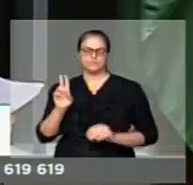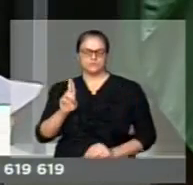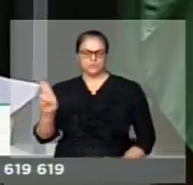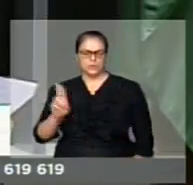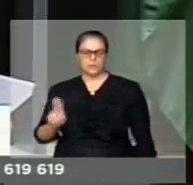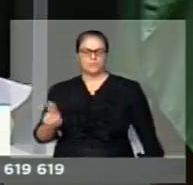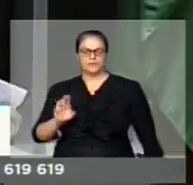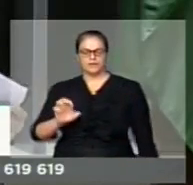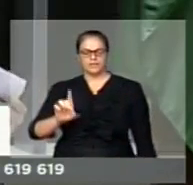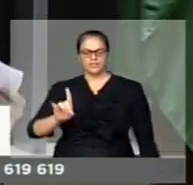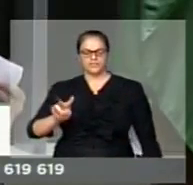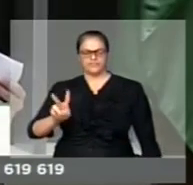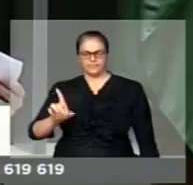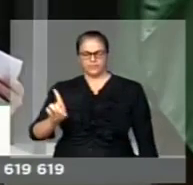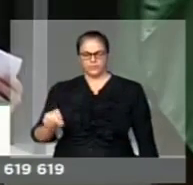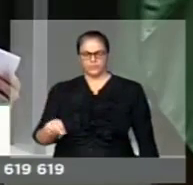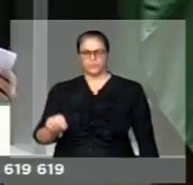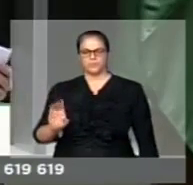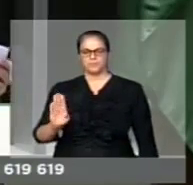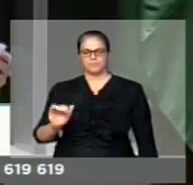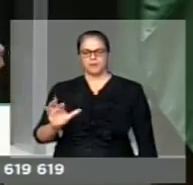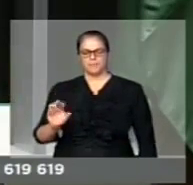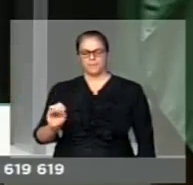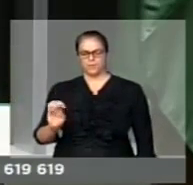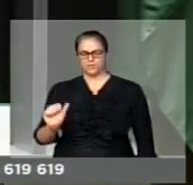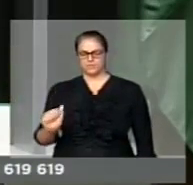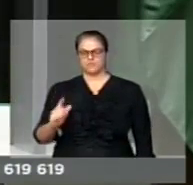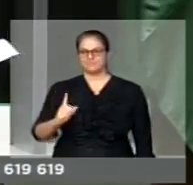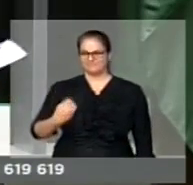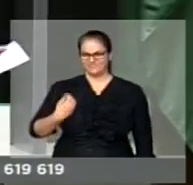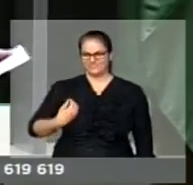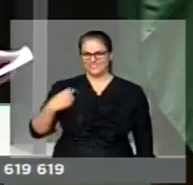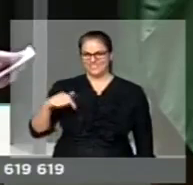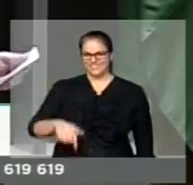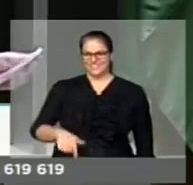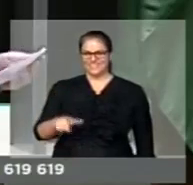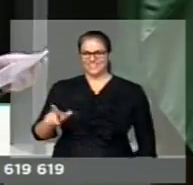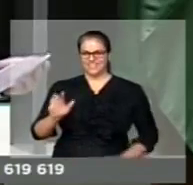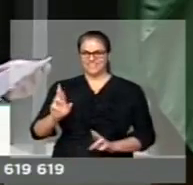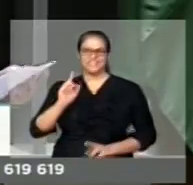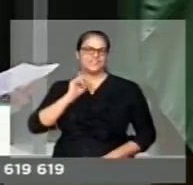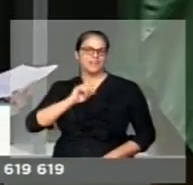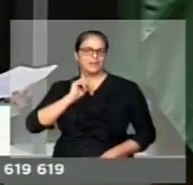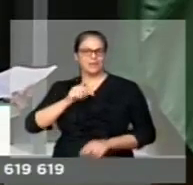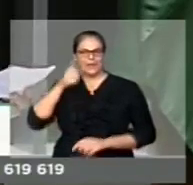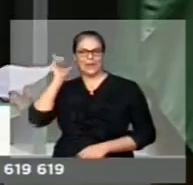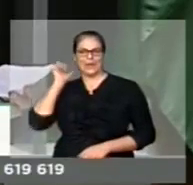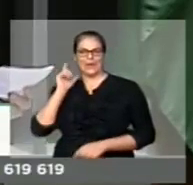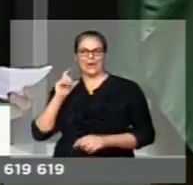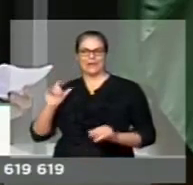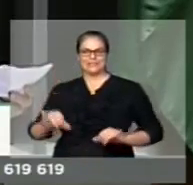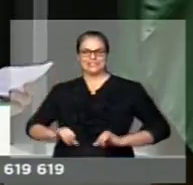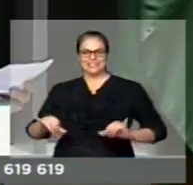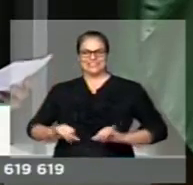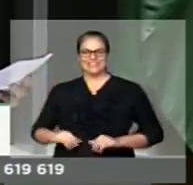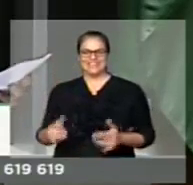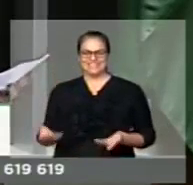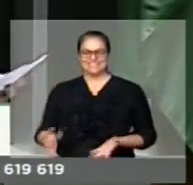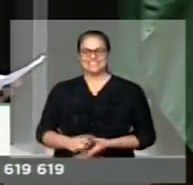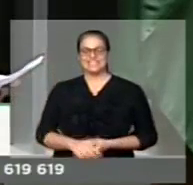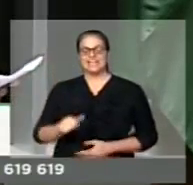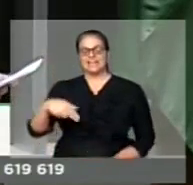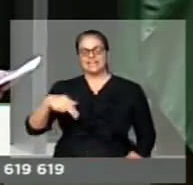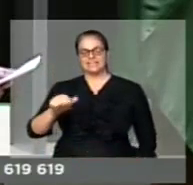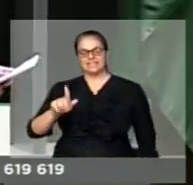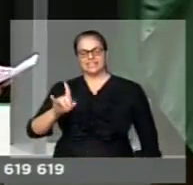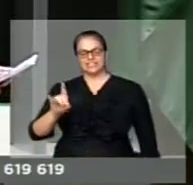Citando o Elivaldo Barbosa, ele que está aqui, flamenguista que sofreu ontem no jogo, a Nádia Rodrigues, o